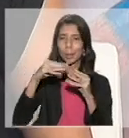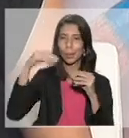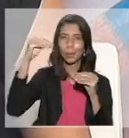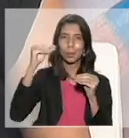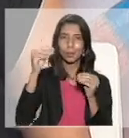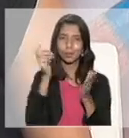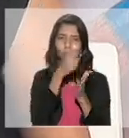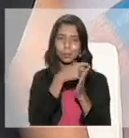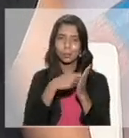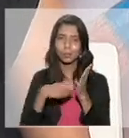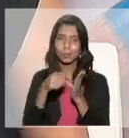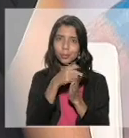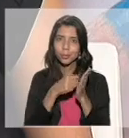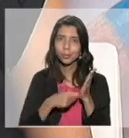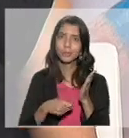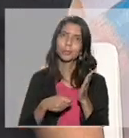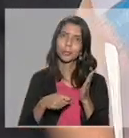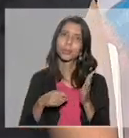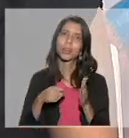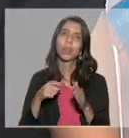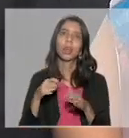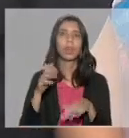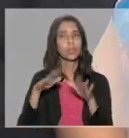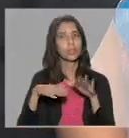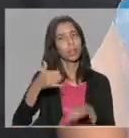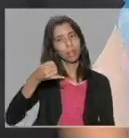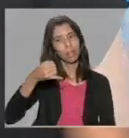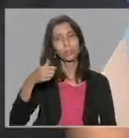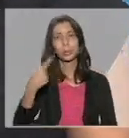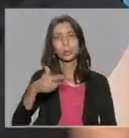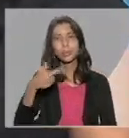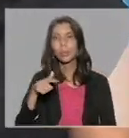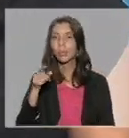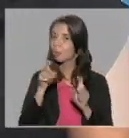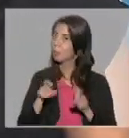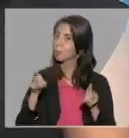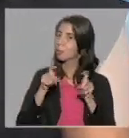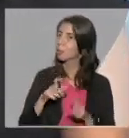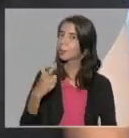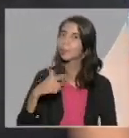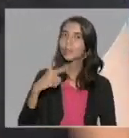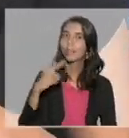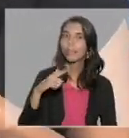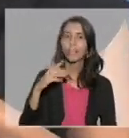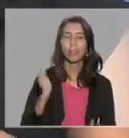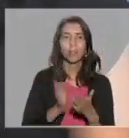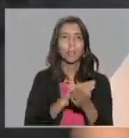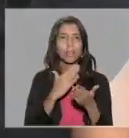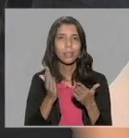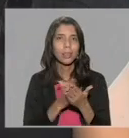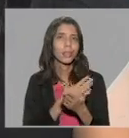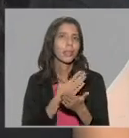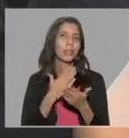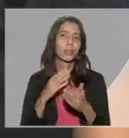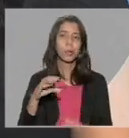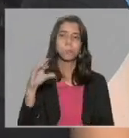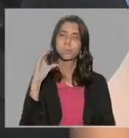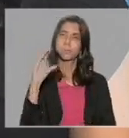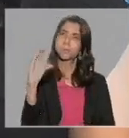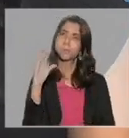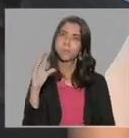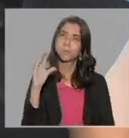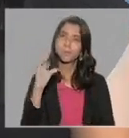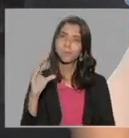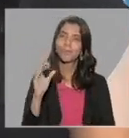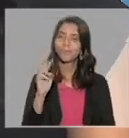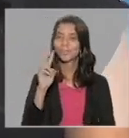né? Ou quando, mesmo não tinha, já tudo bem, caneta, mas não tinha computador, e aqueles livros desta